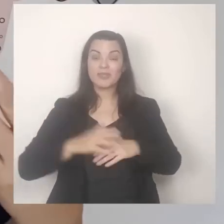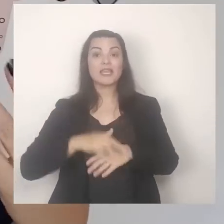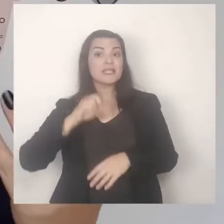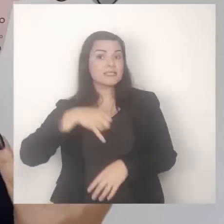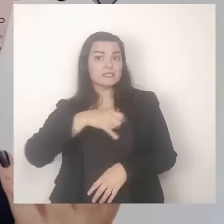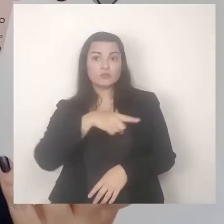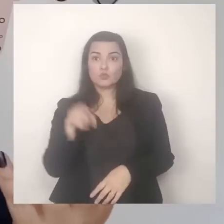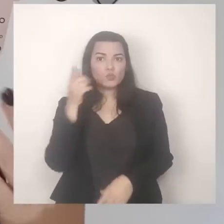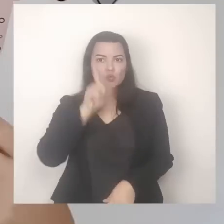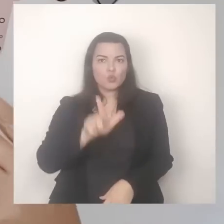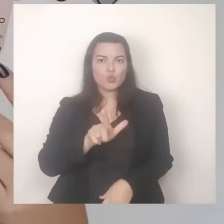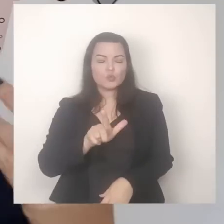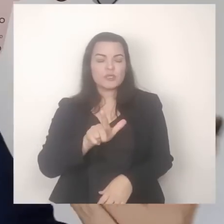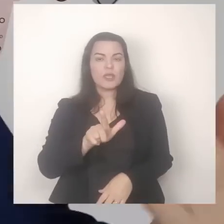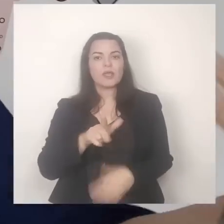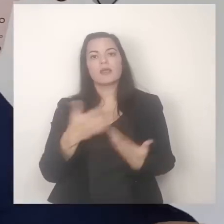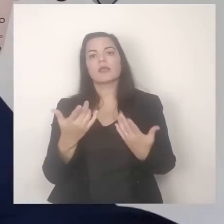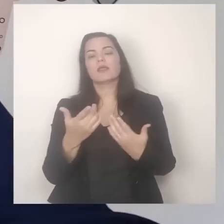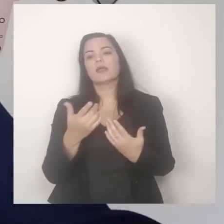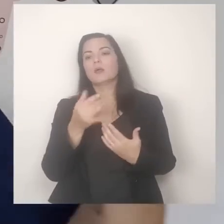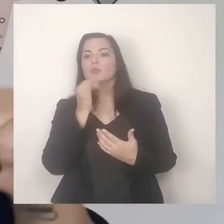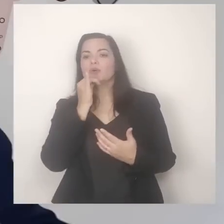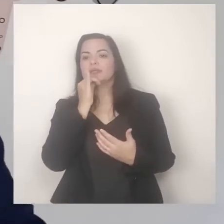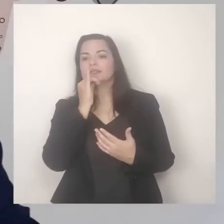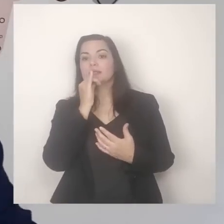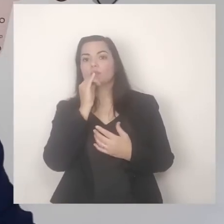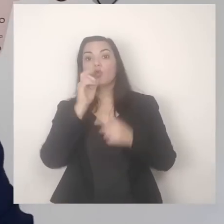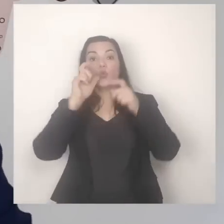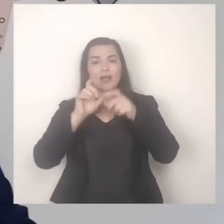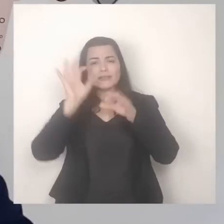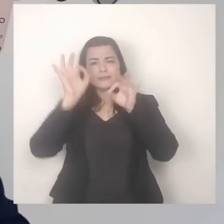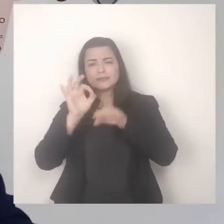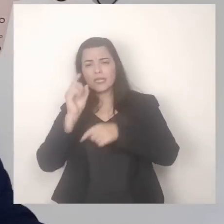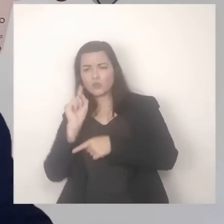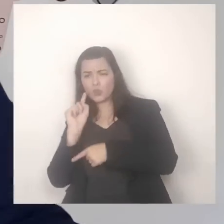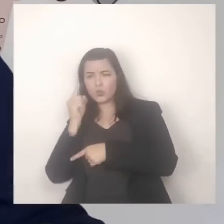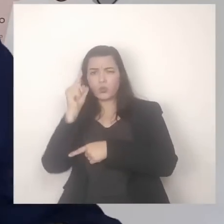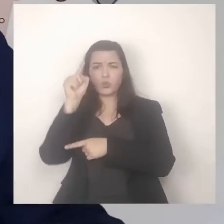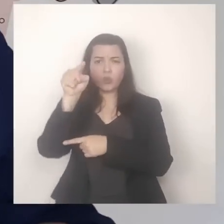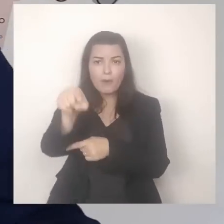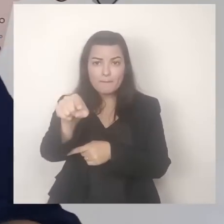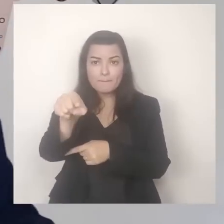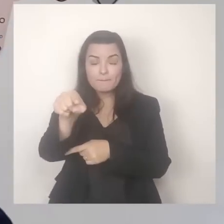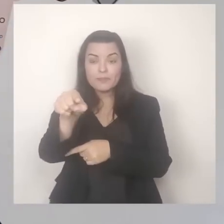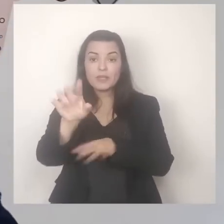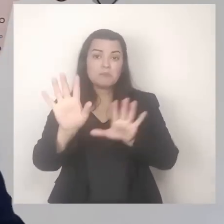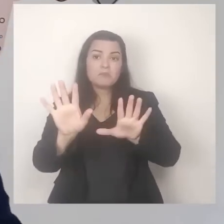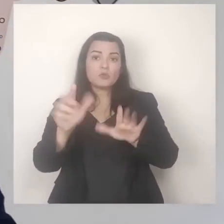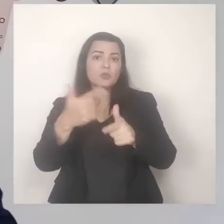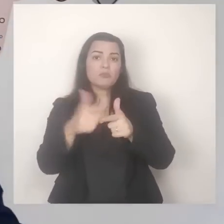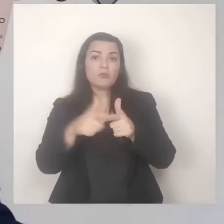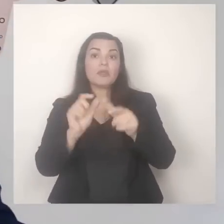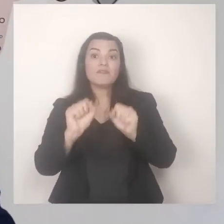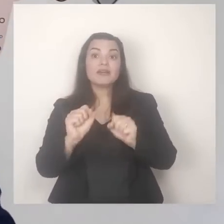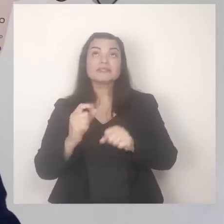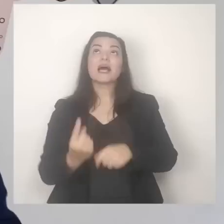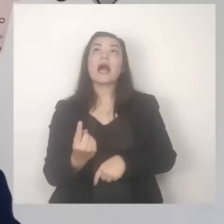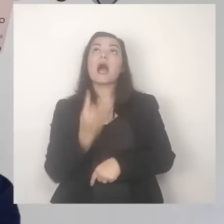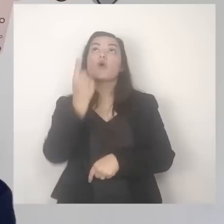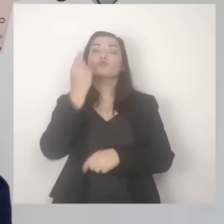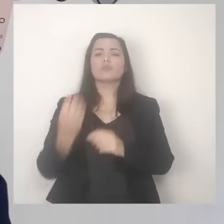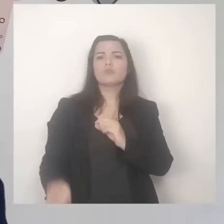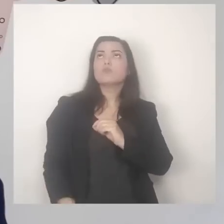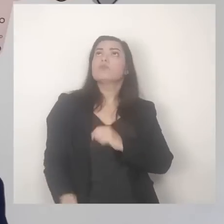não conseguir fazer isso tendo um alvo para acertar, você pode jogar para o alto. Joga para o alto